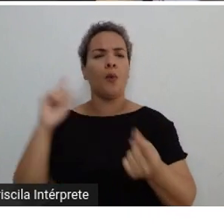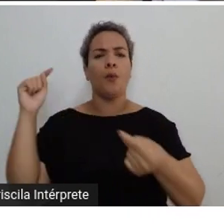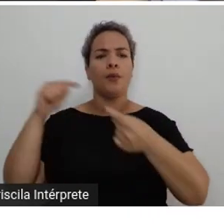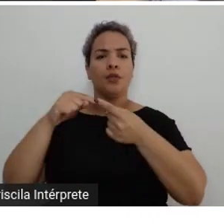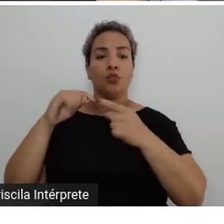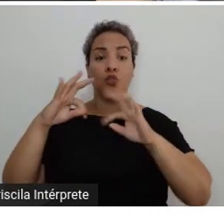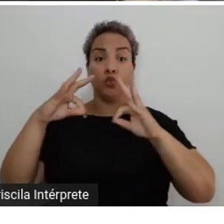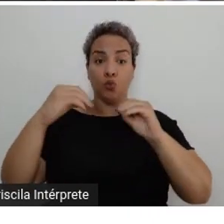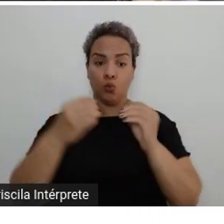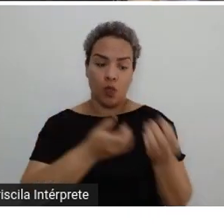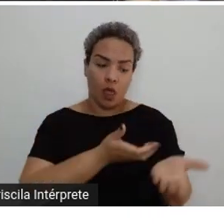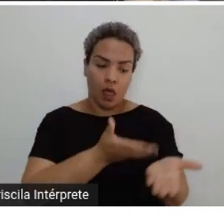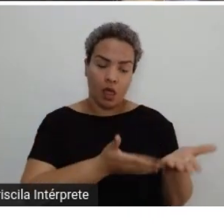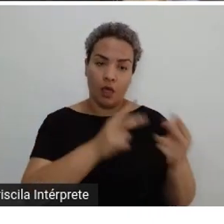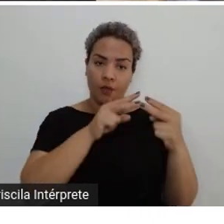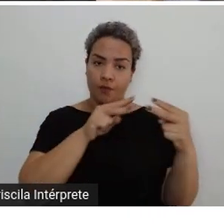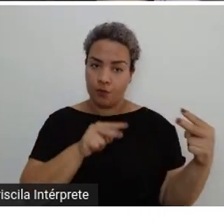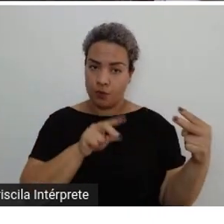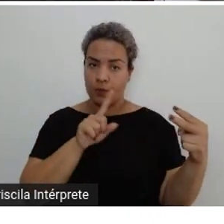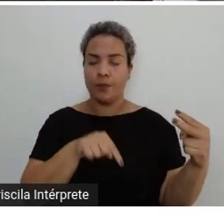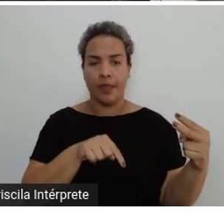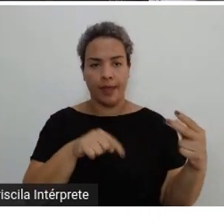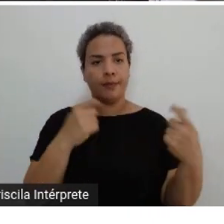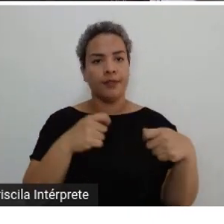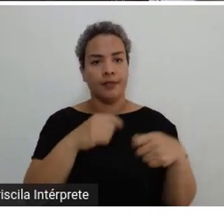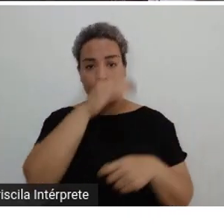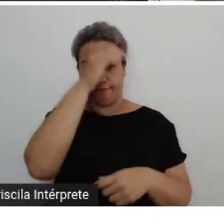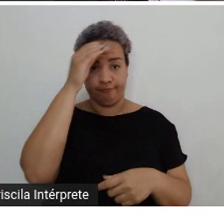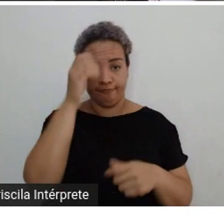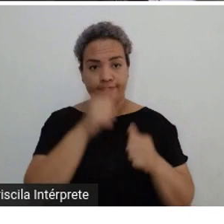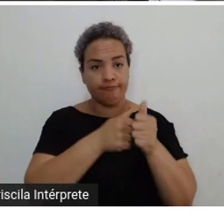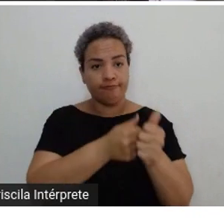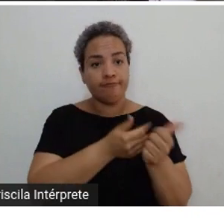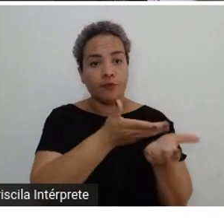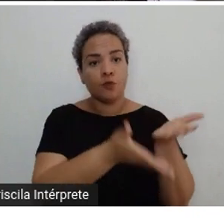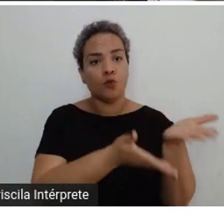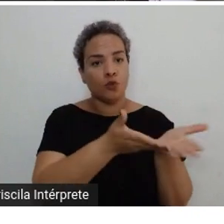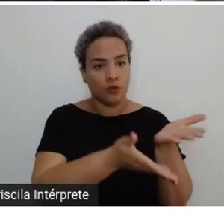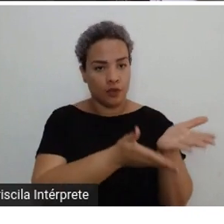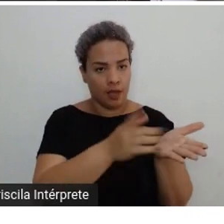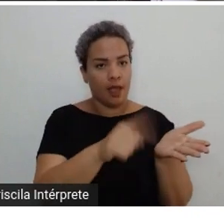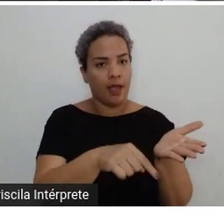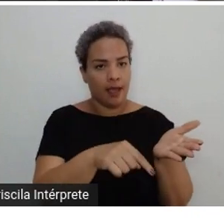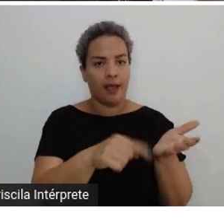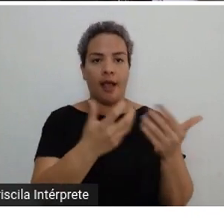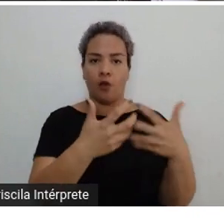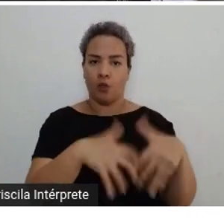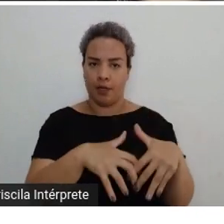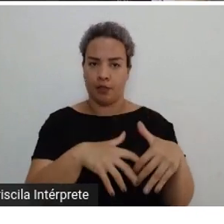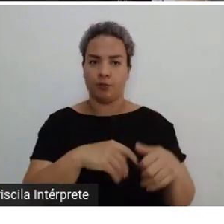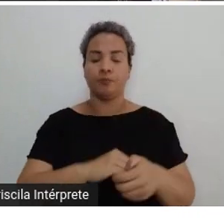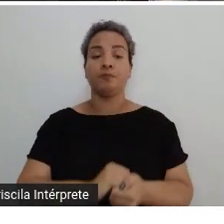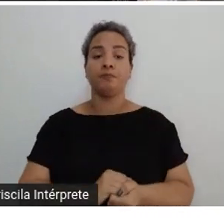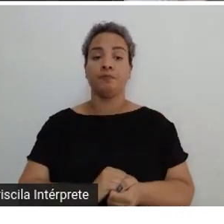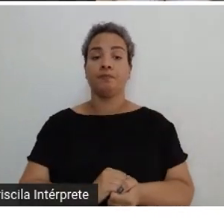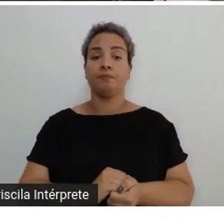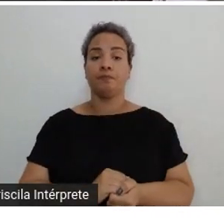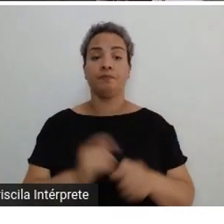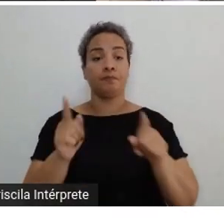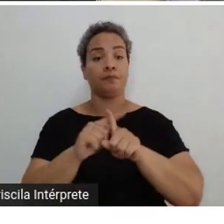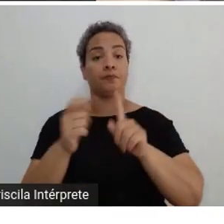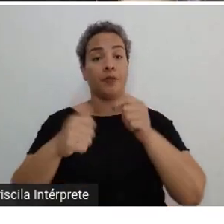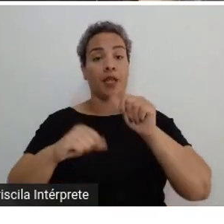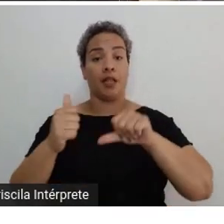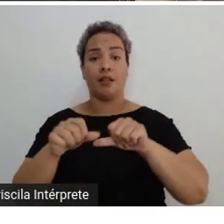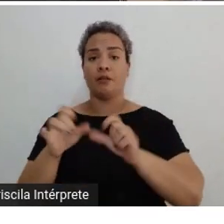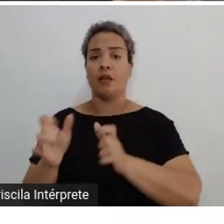assistente virtual é reter o cliente e conseguir atender esse cliente, né, de forma automática. Então, eu trouxe aqui a análise de